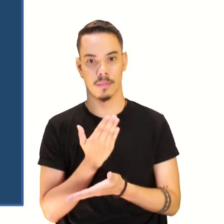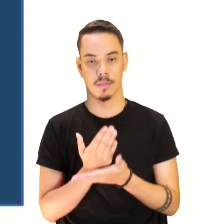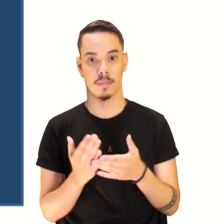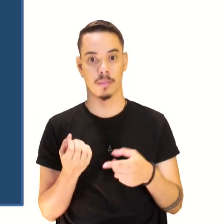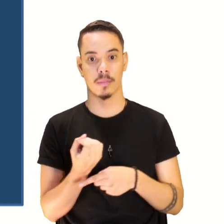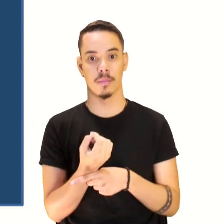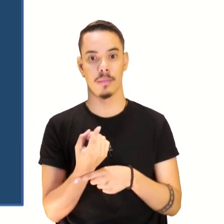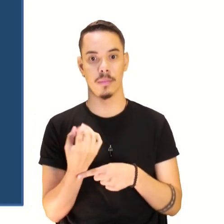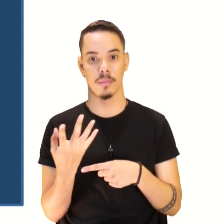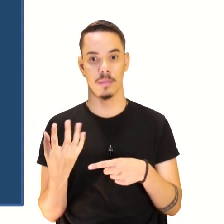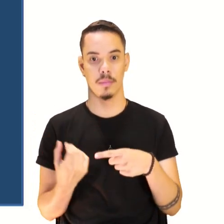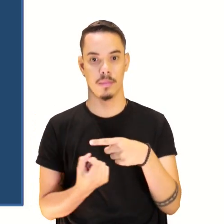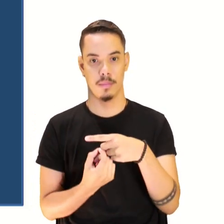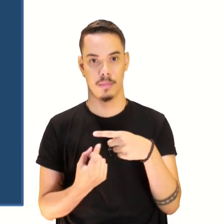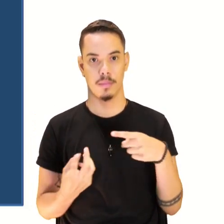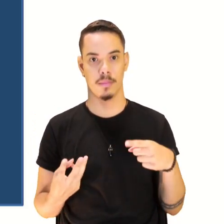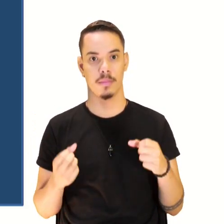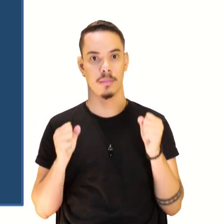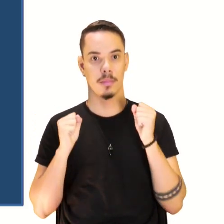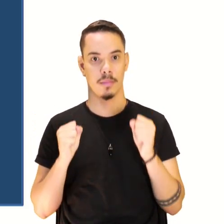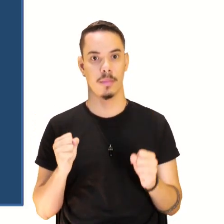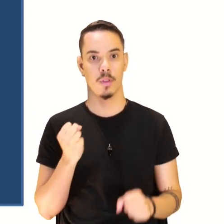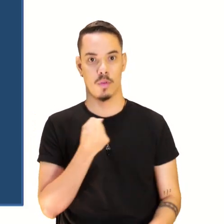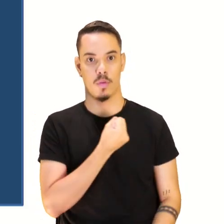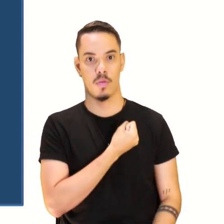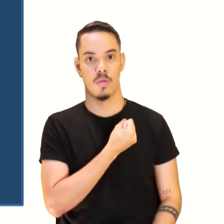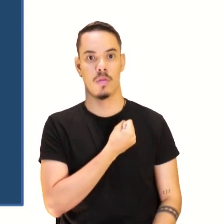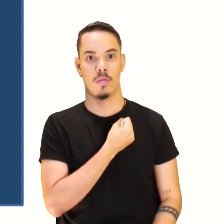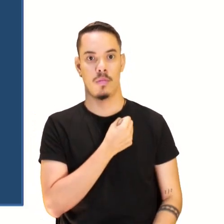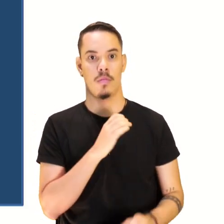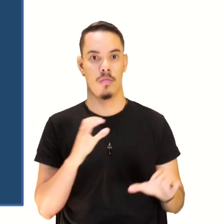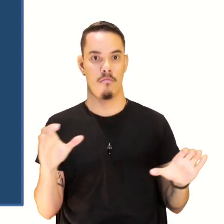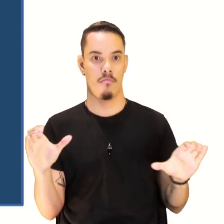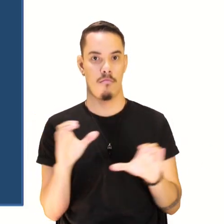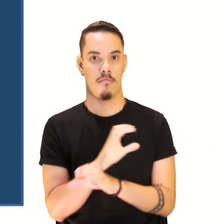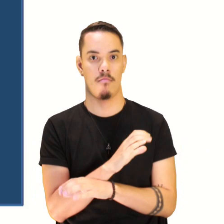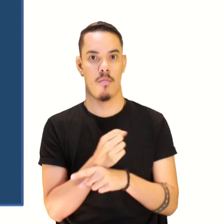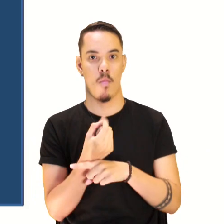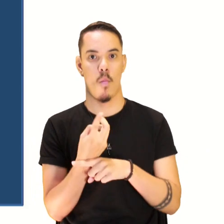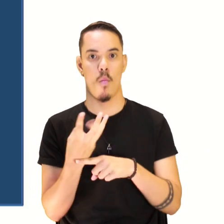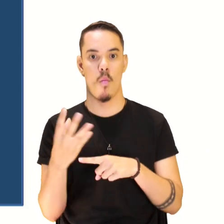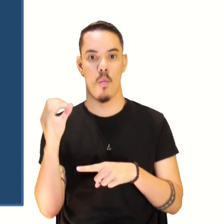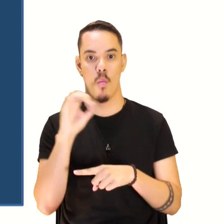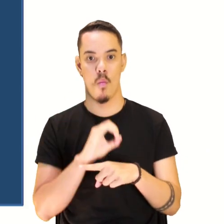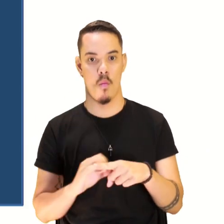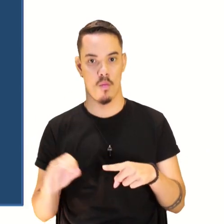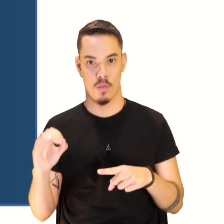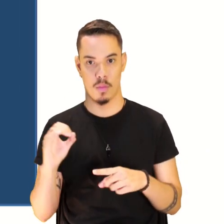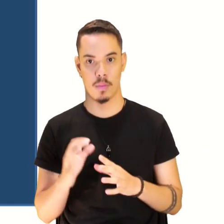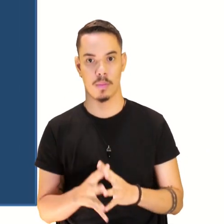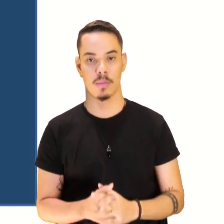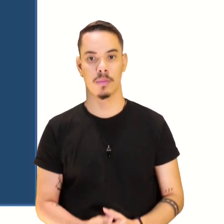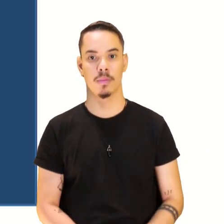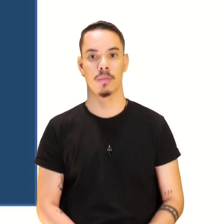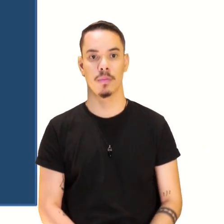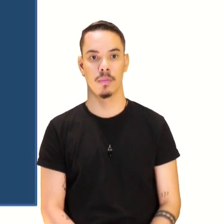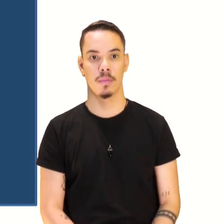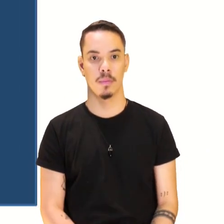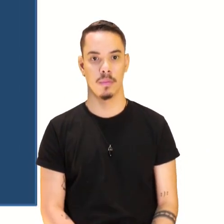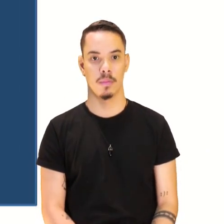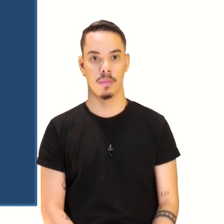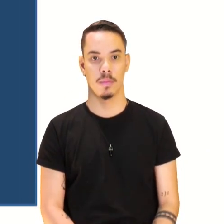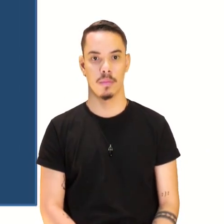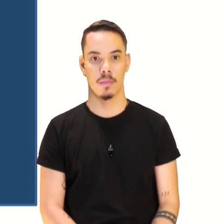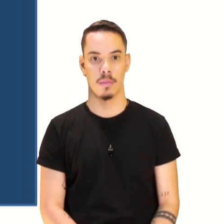no número inteiro belezura tudo bem vamos lá de pergunta número 3 bora